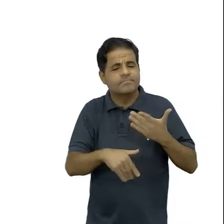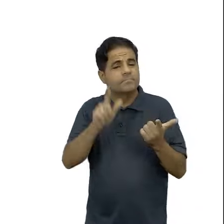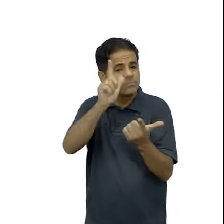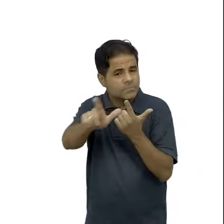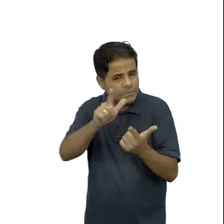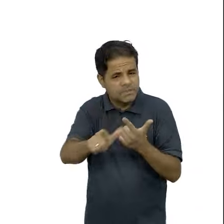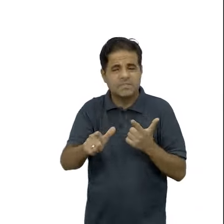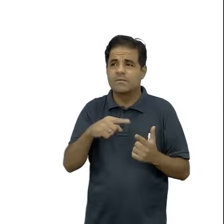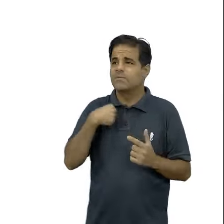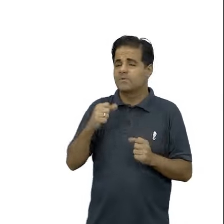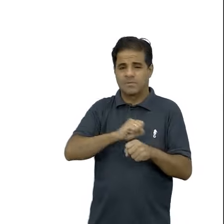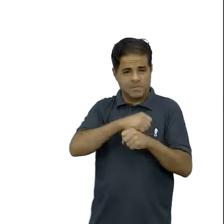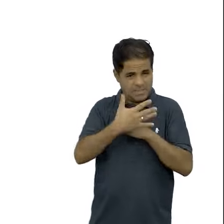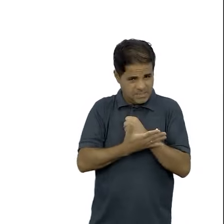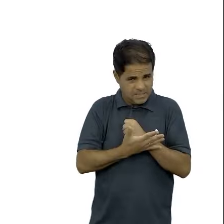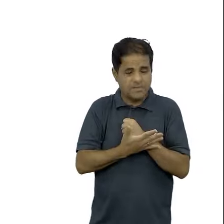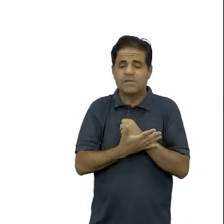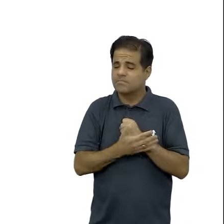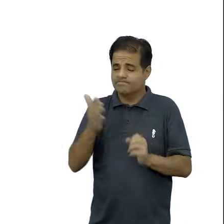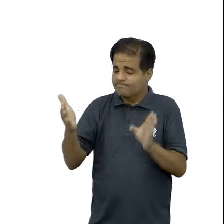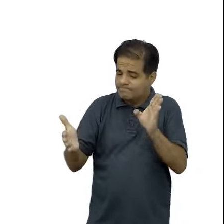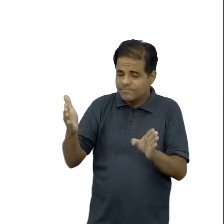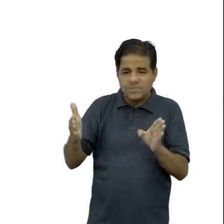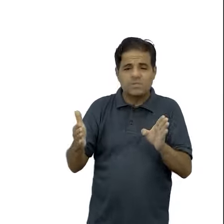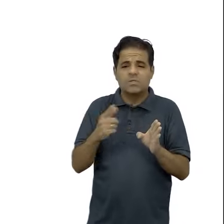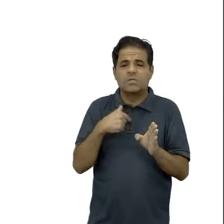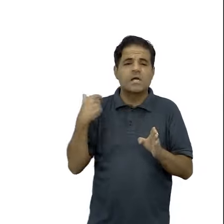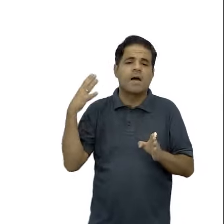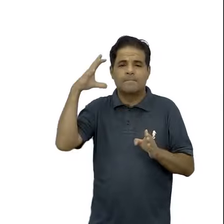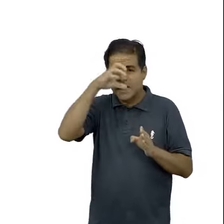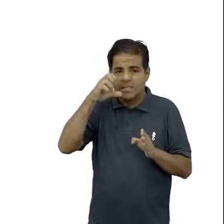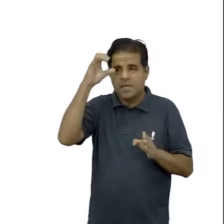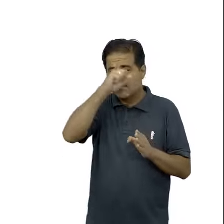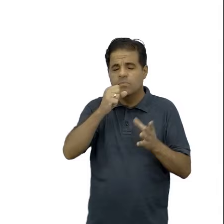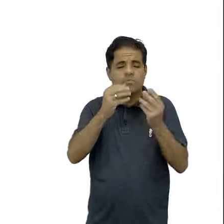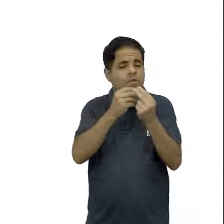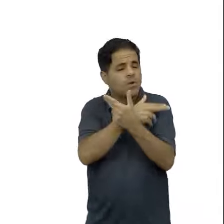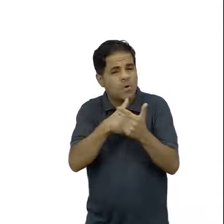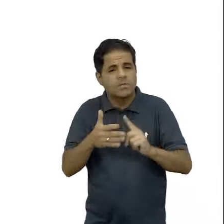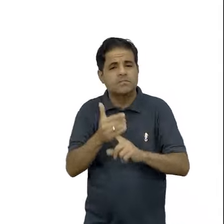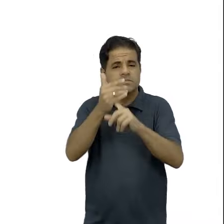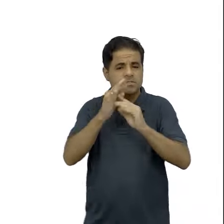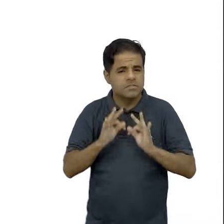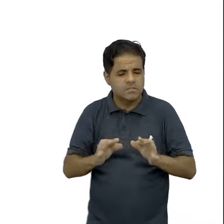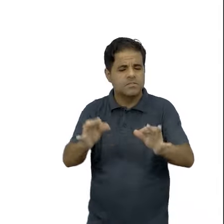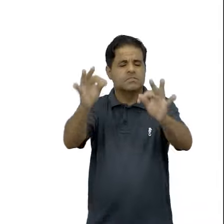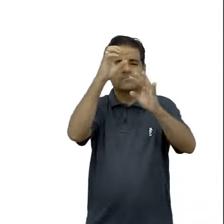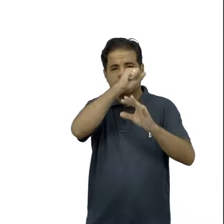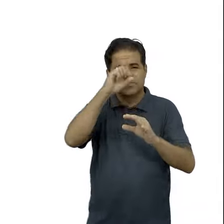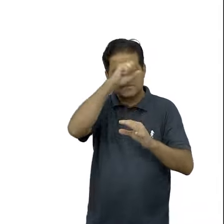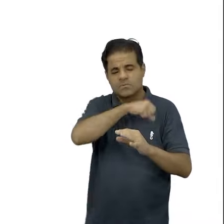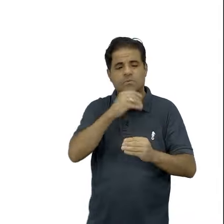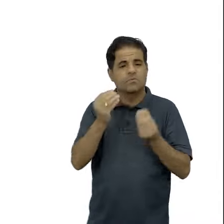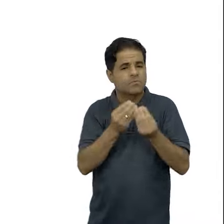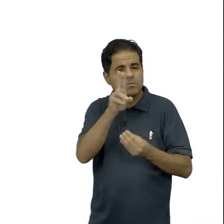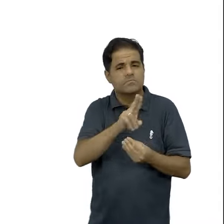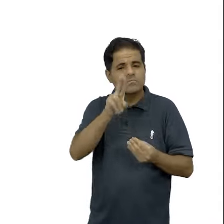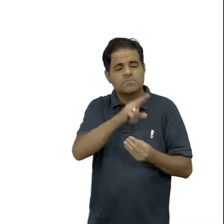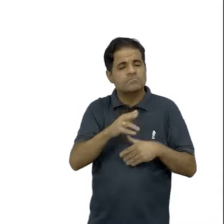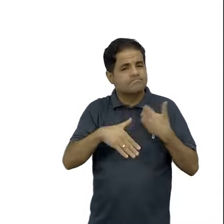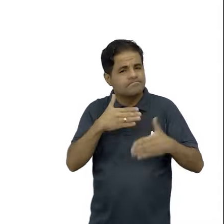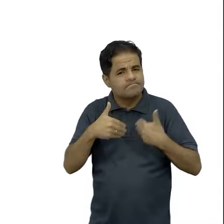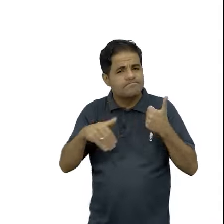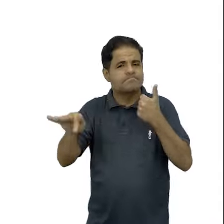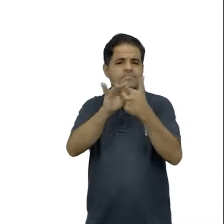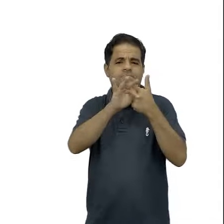da pandemia coronavírus, nós aprendemos muitas coisas sobre tecnologias, aprendemos a utilizar